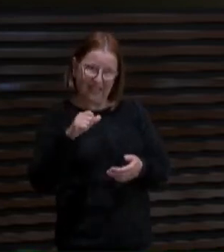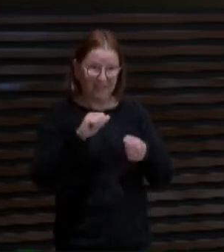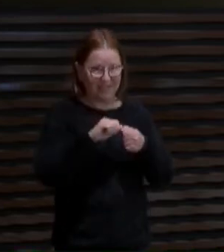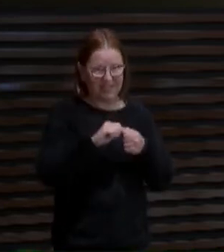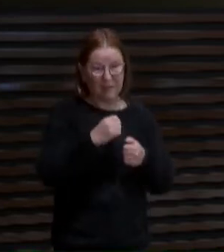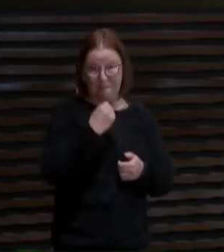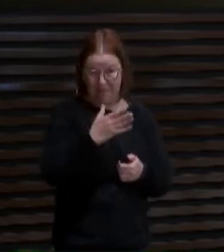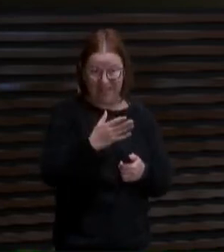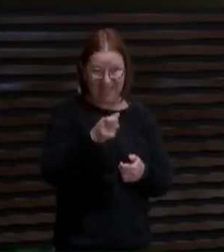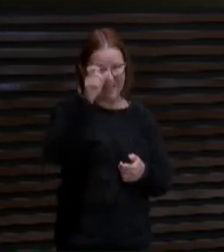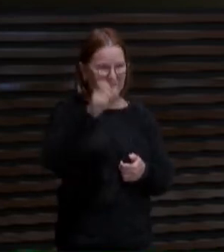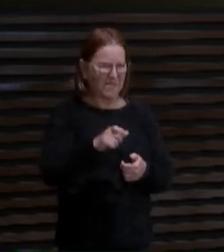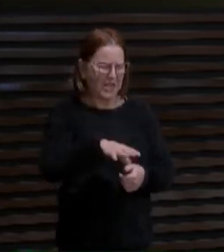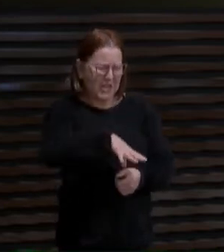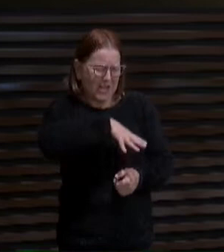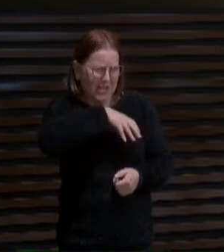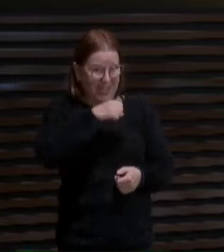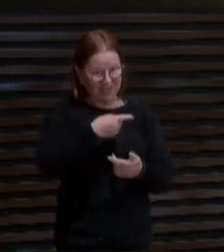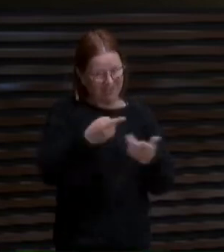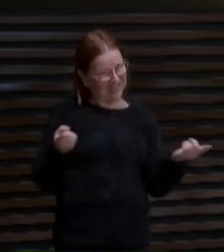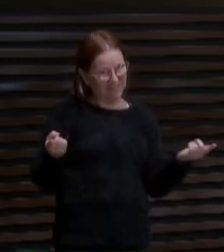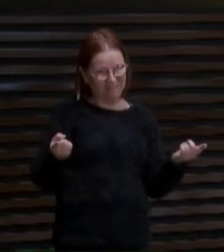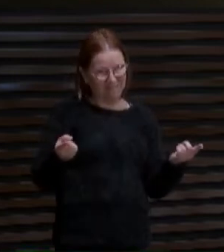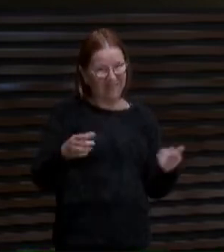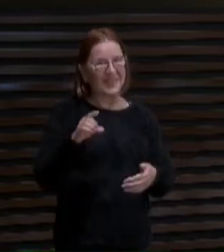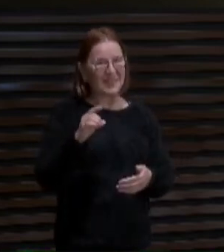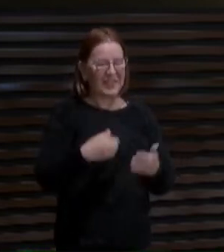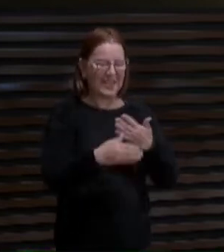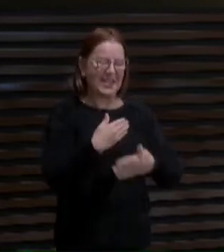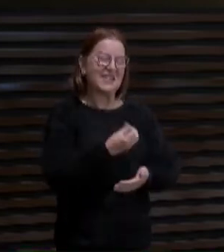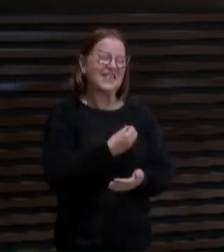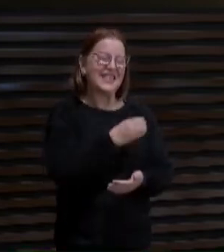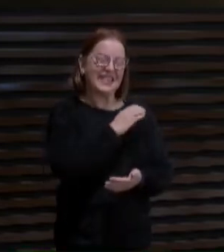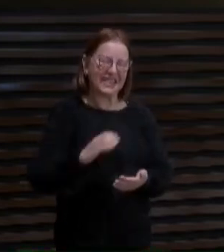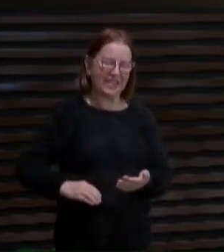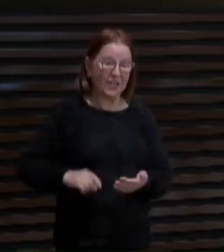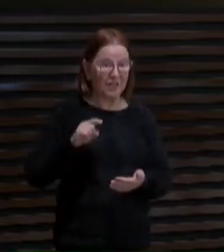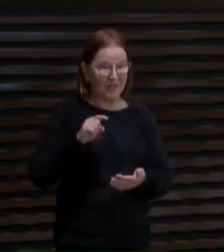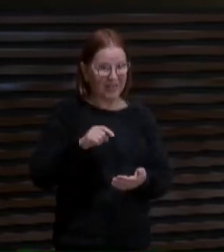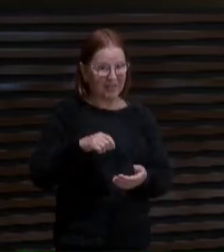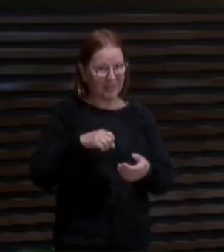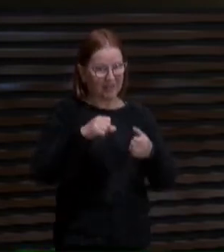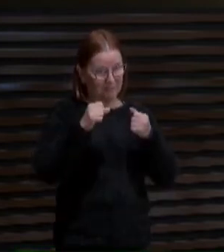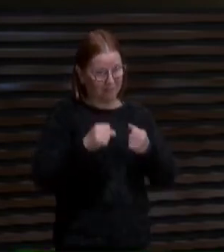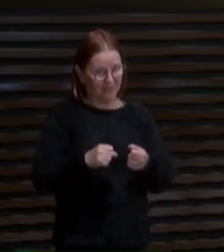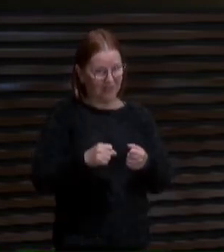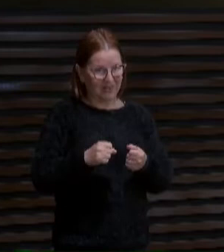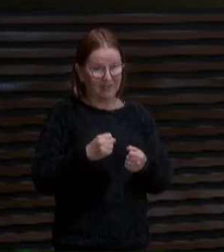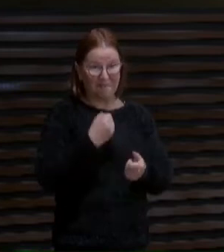odeia você só pela vida de Cristo você tem capacidade de bem dizer